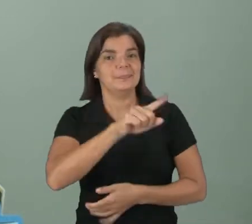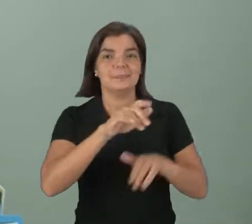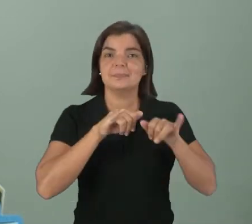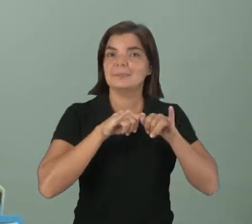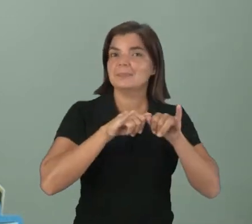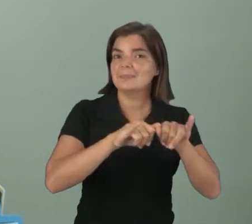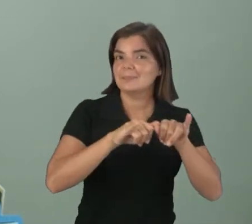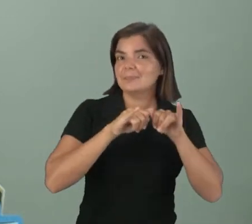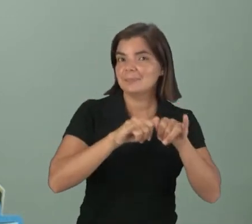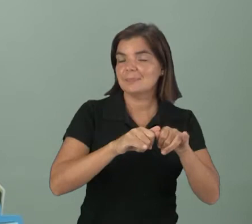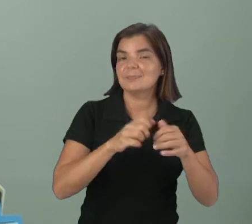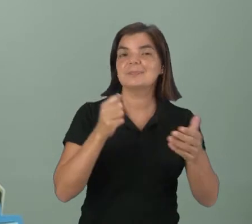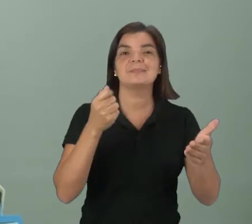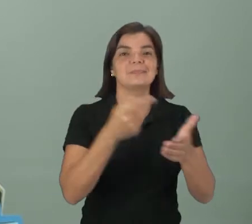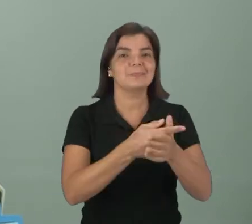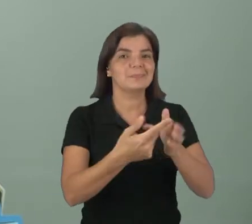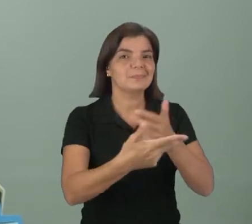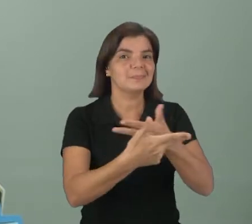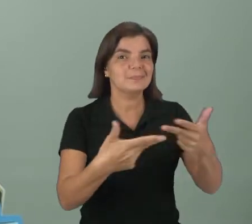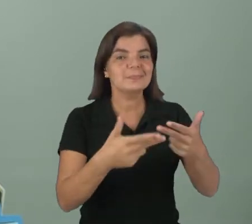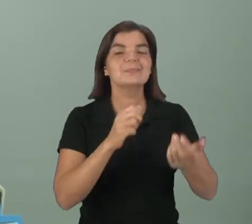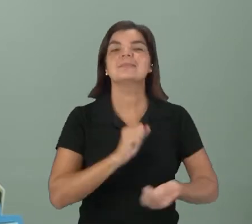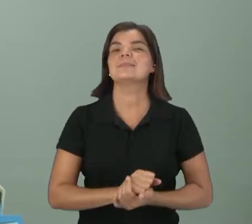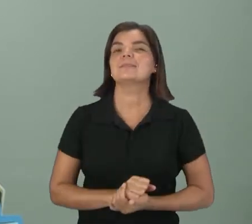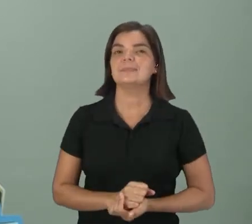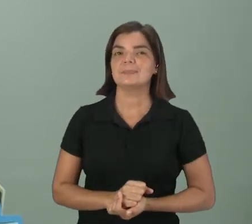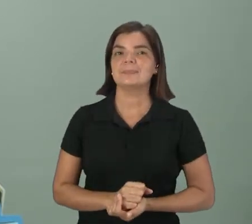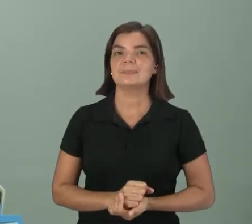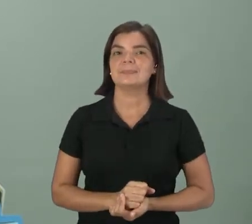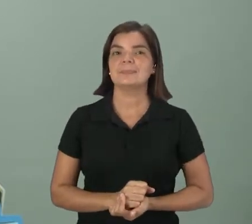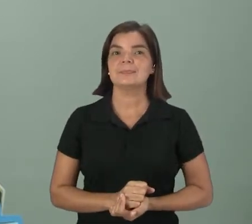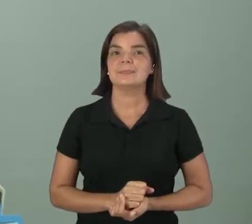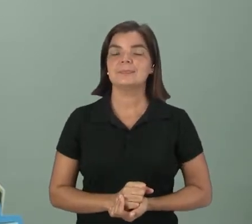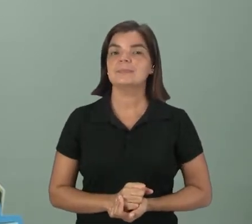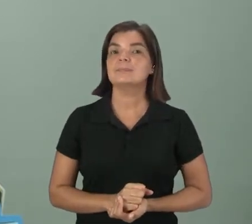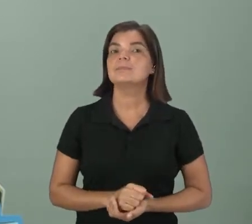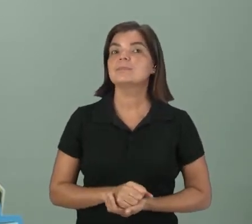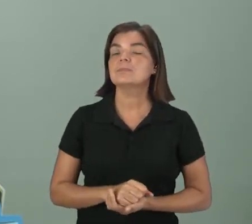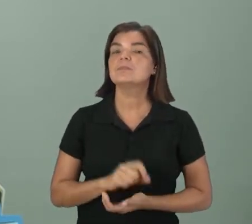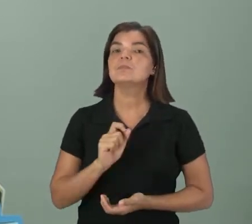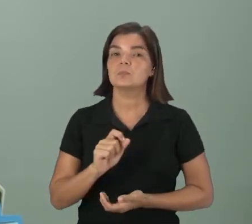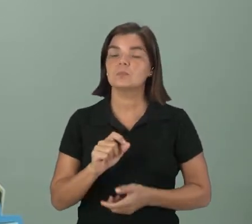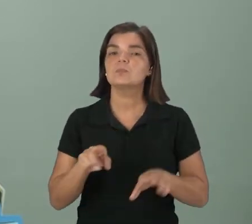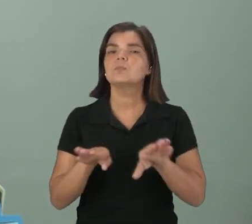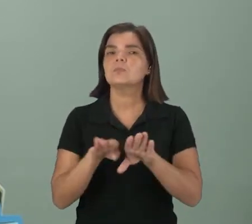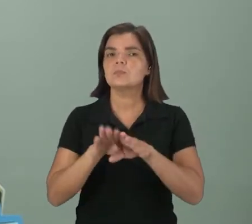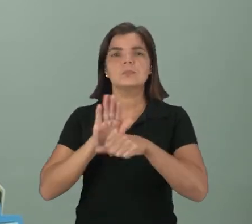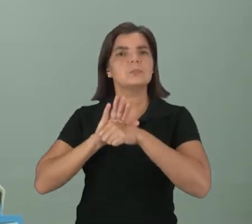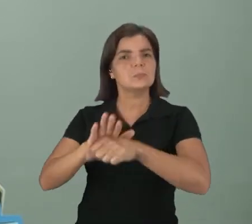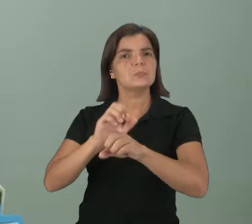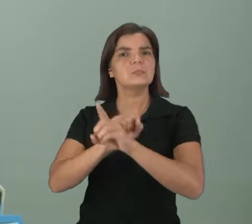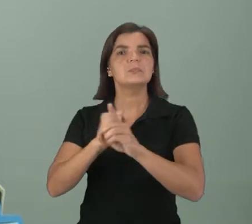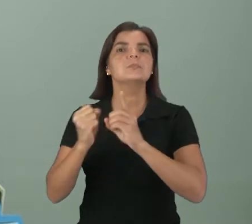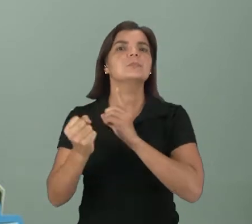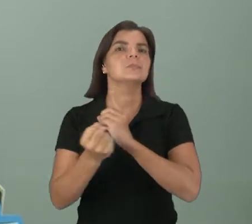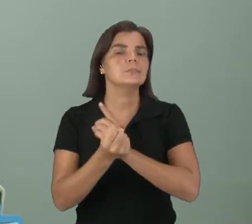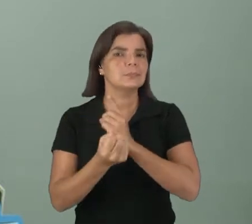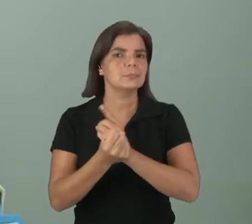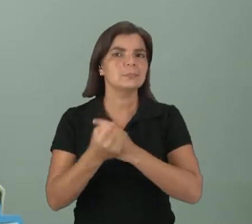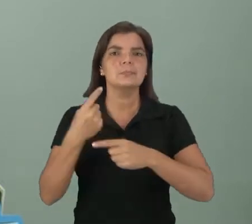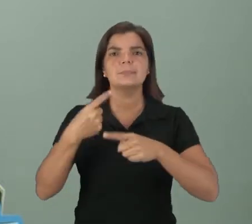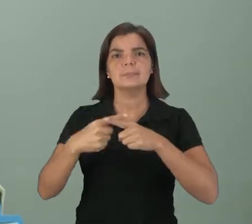ao supermercado fazer compras certo chama-se atividades sociais porque nós